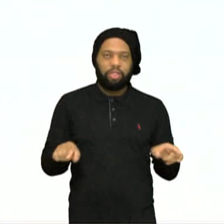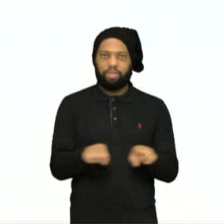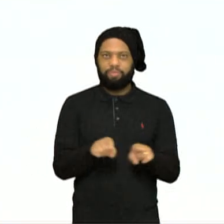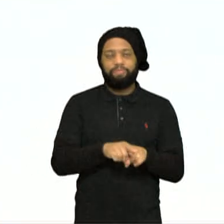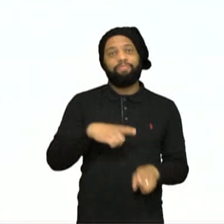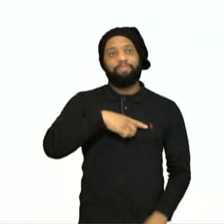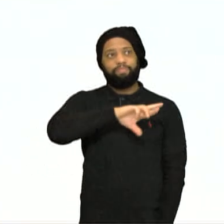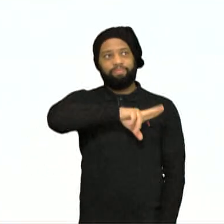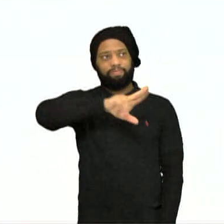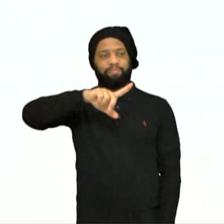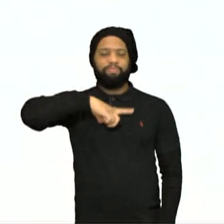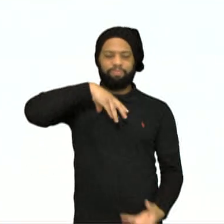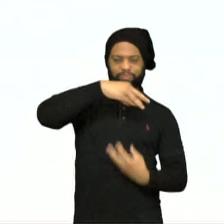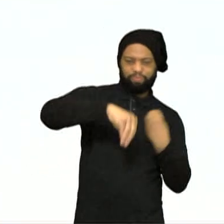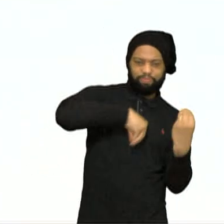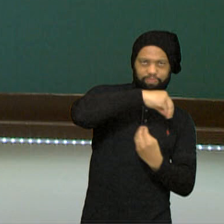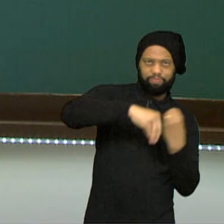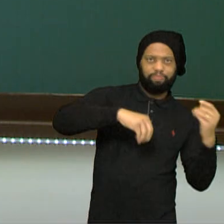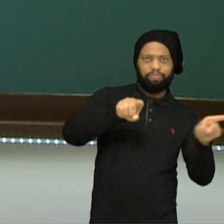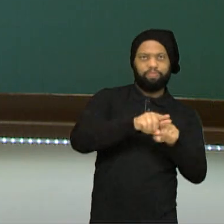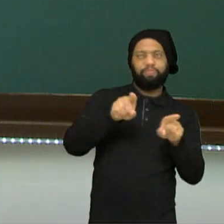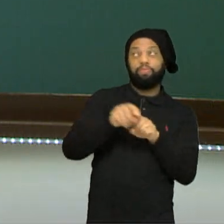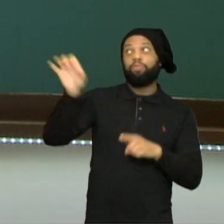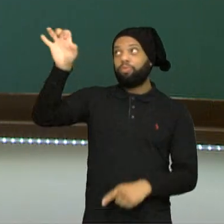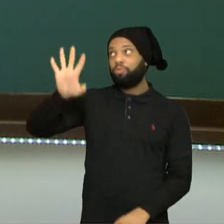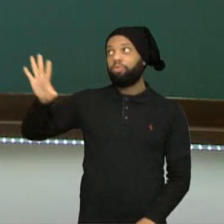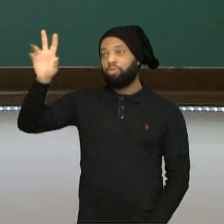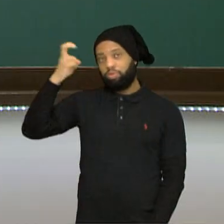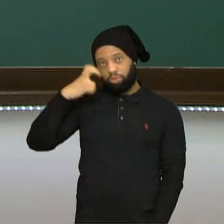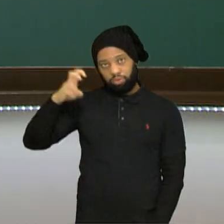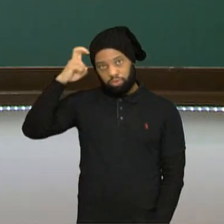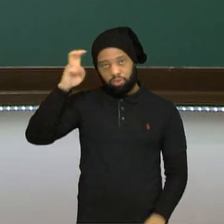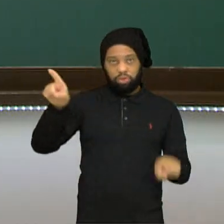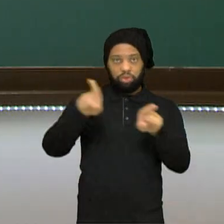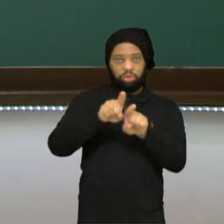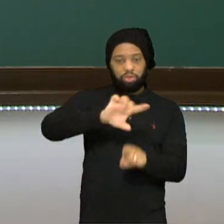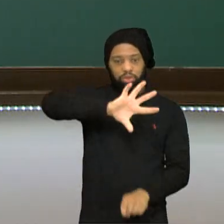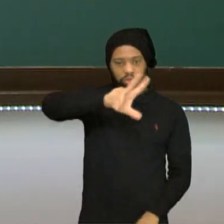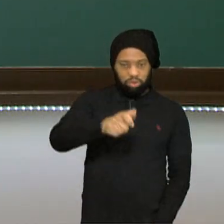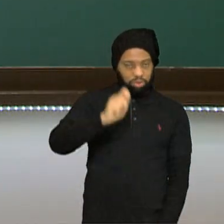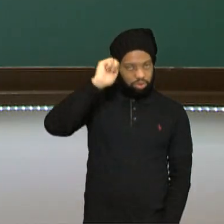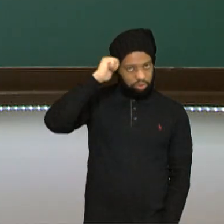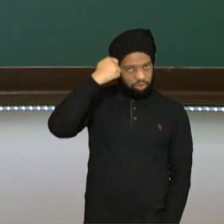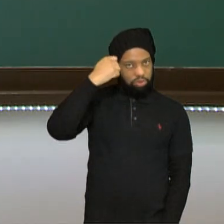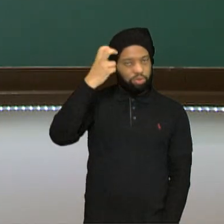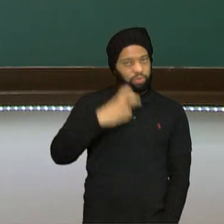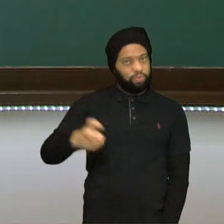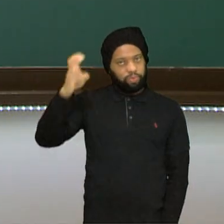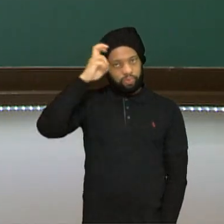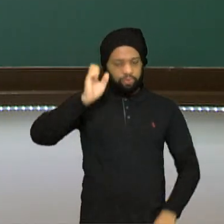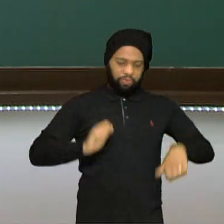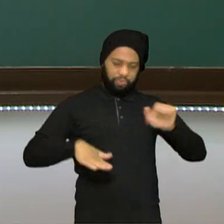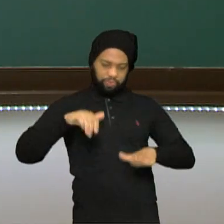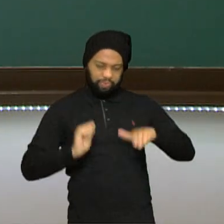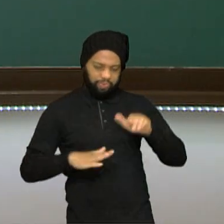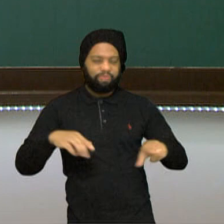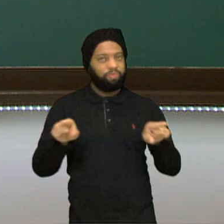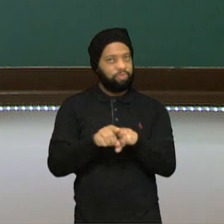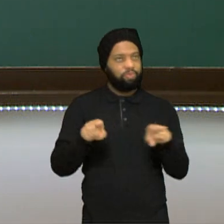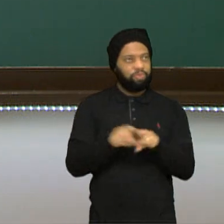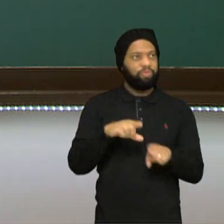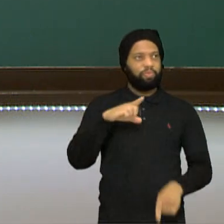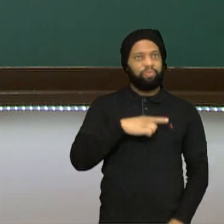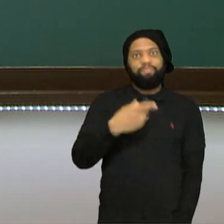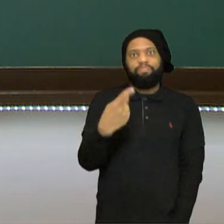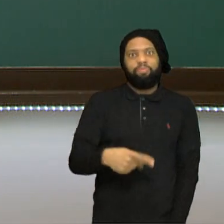e tem essa mistura, né, da cultura europeia e da cultura africana, essa batida também de tambor, né? E no nosso país